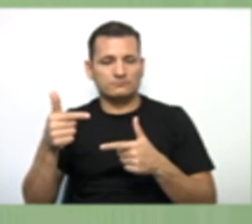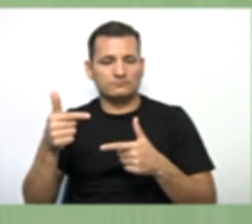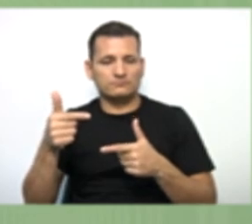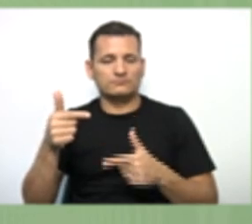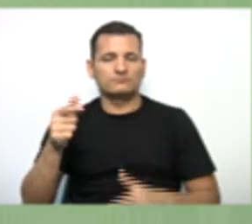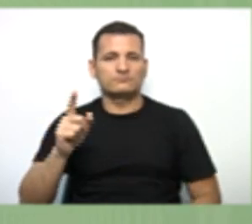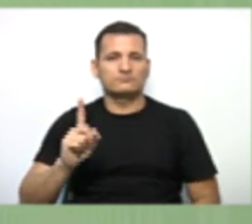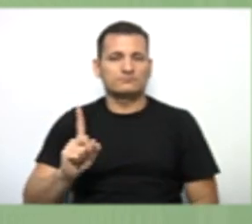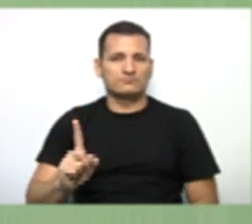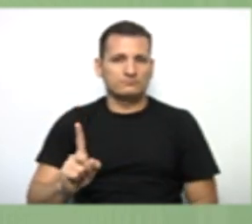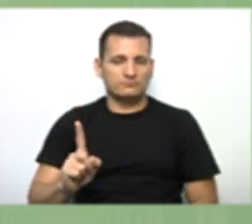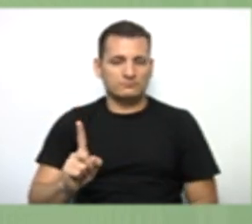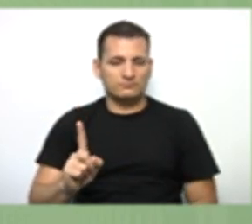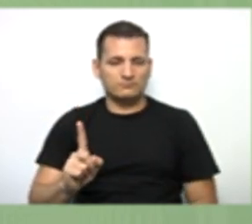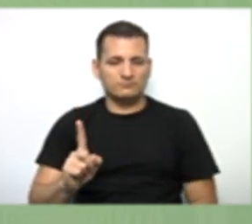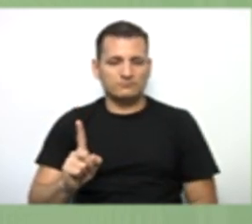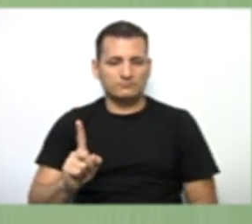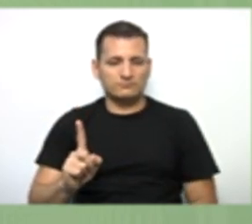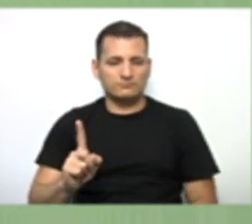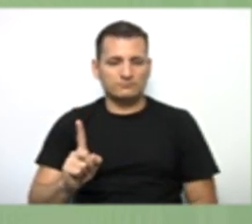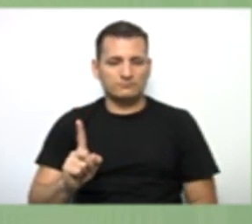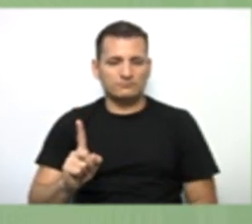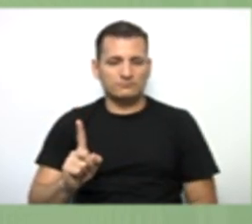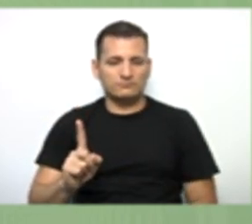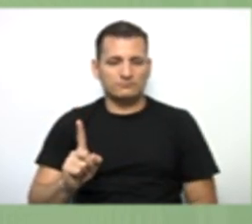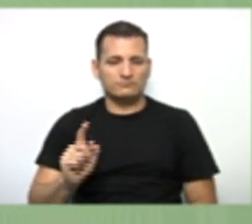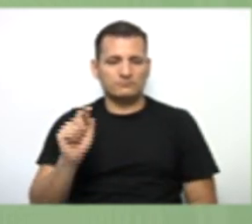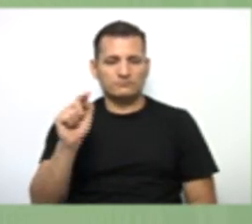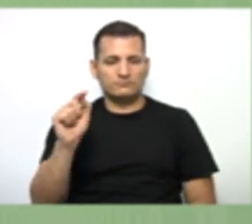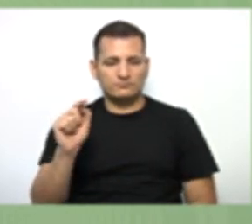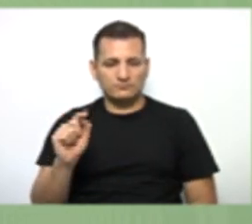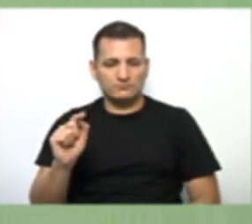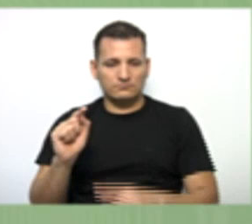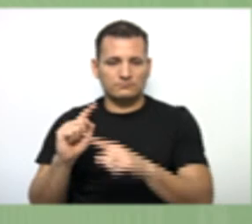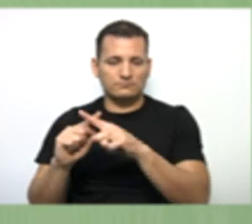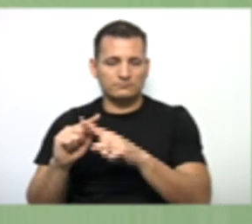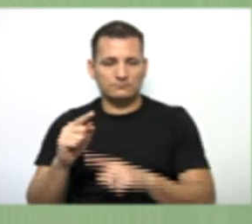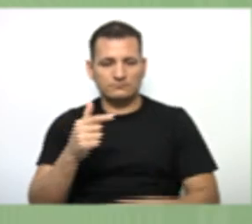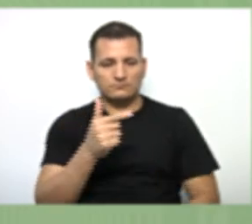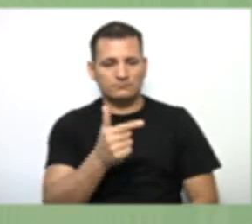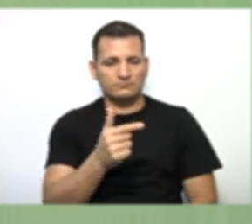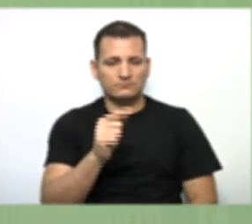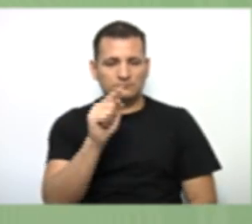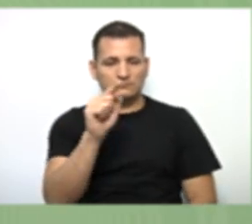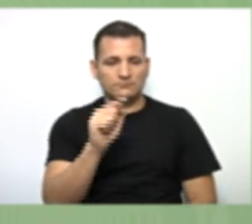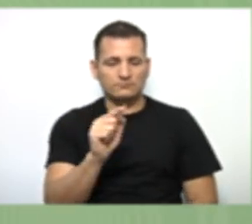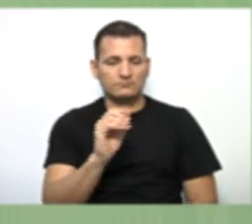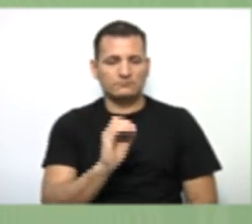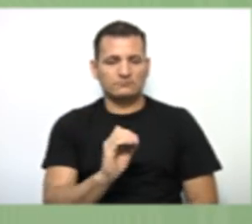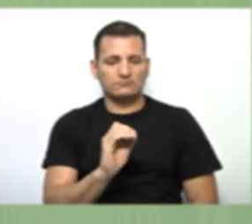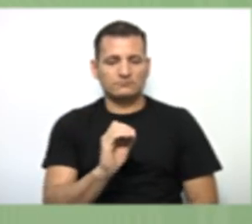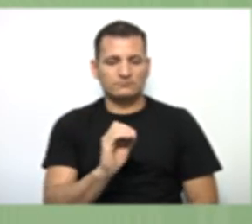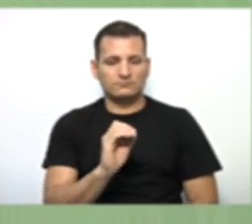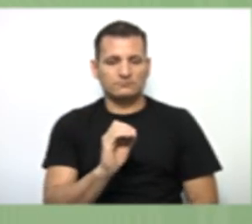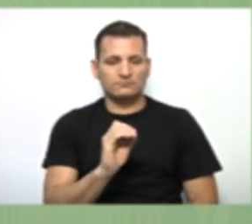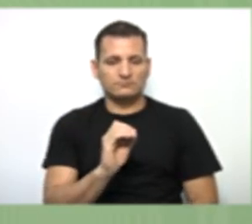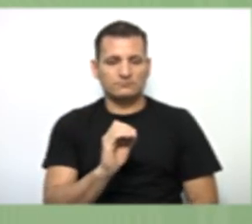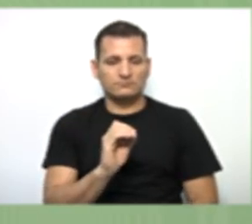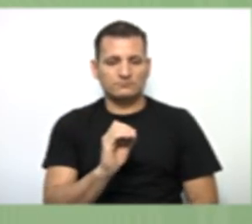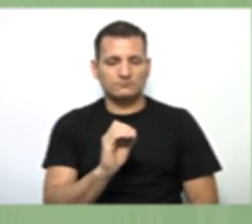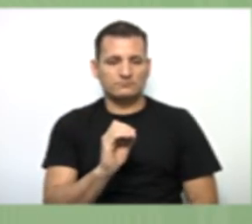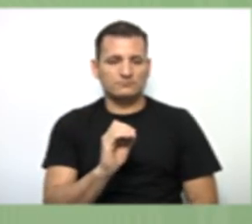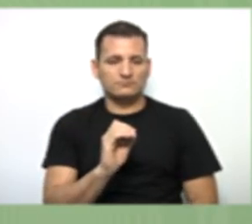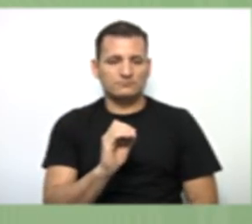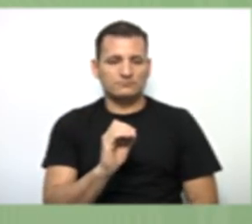peguei o quociente. 2 vezes 1 deu 2. E peguei o resto, o 0. Assim como na última vez eu